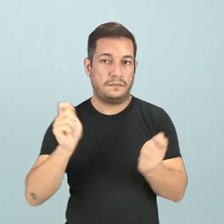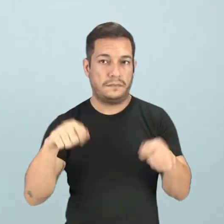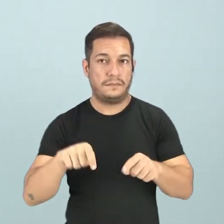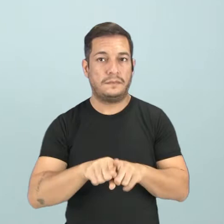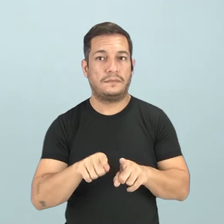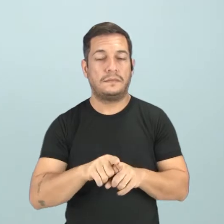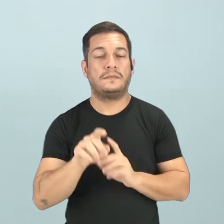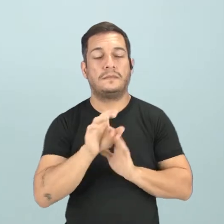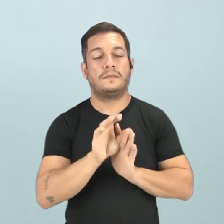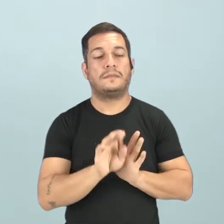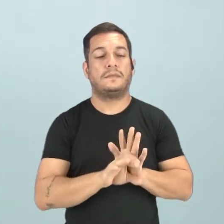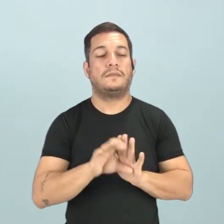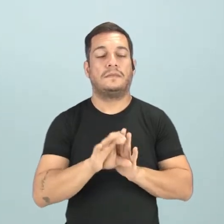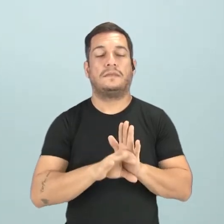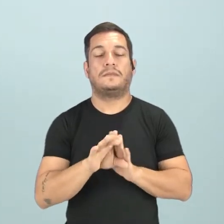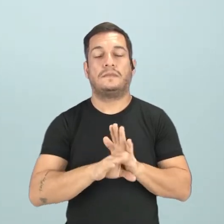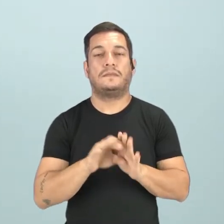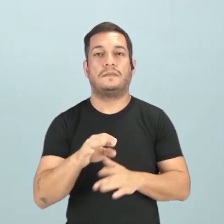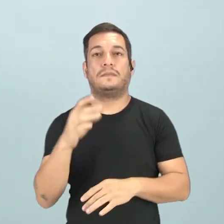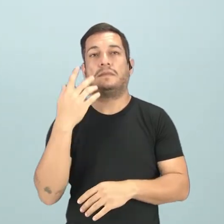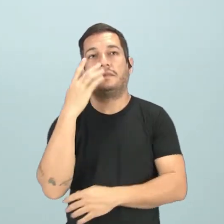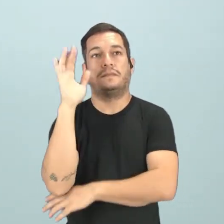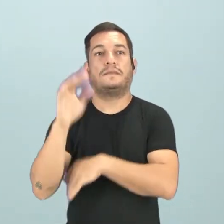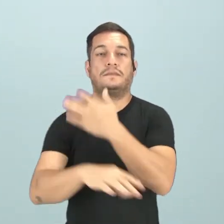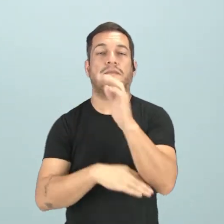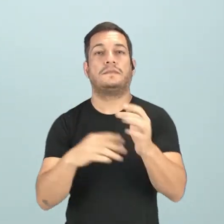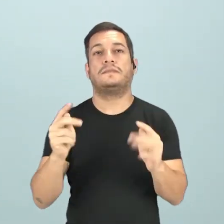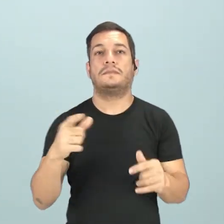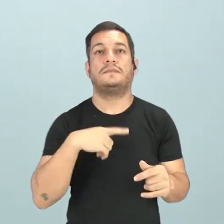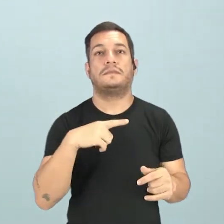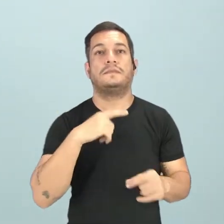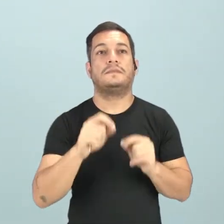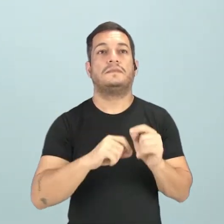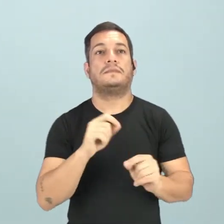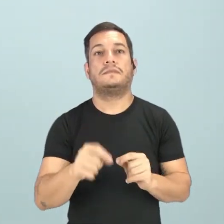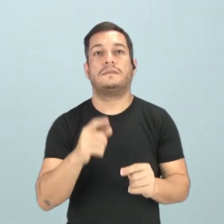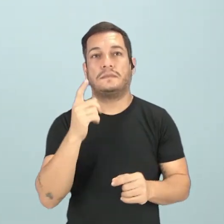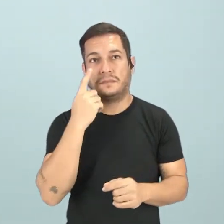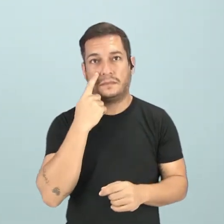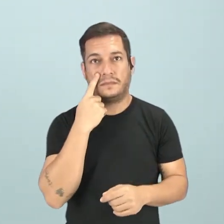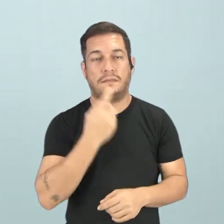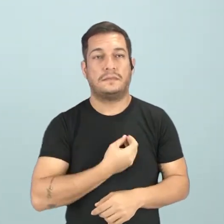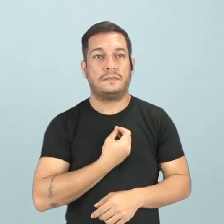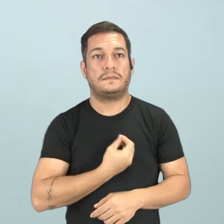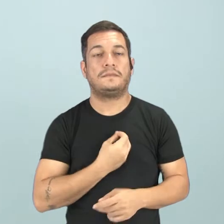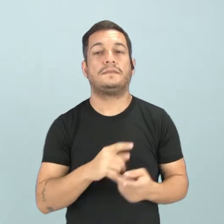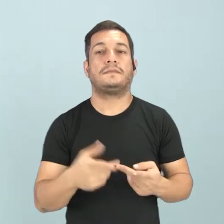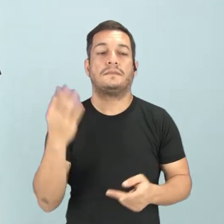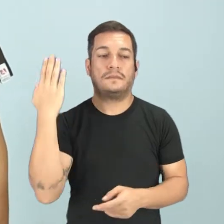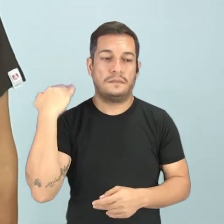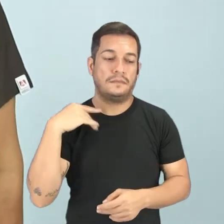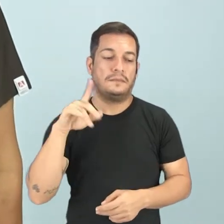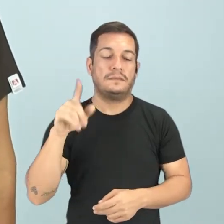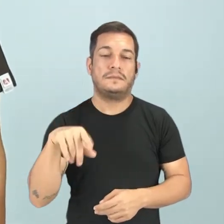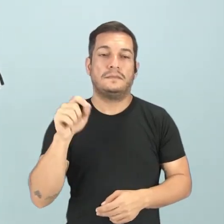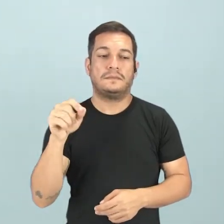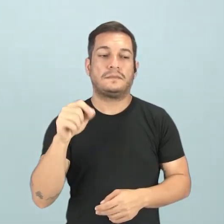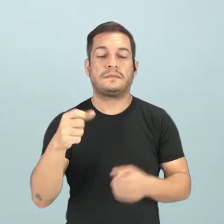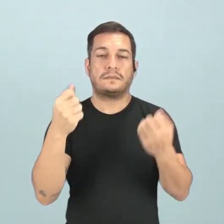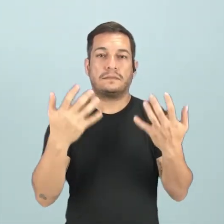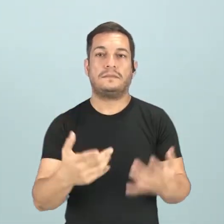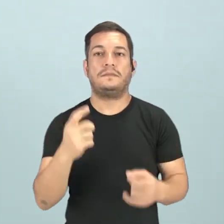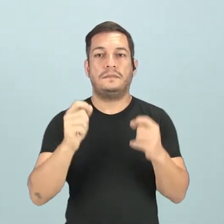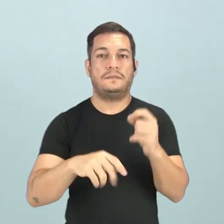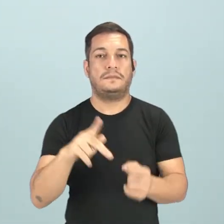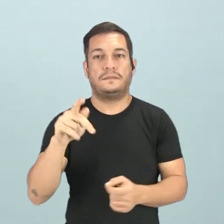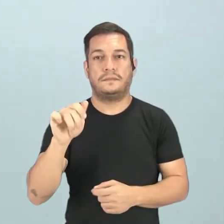ser um conceito de paisagem. Tudo aquilo que é composto por elementos, né? Tanto no presente como no passado, nós estamos falando